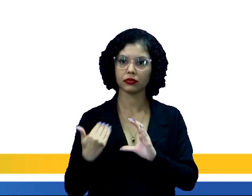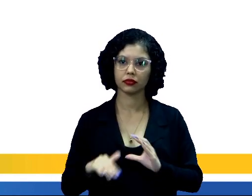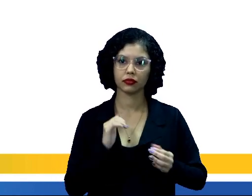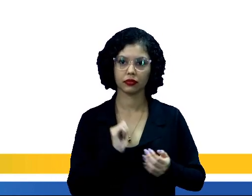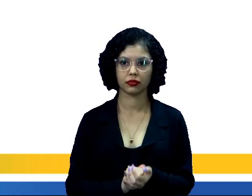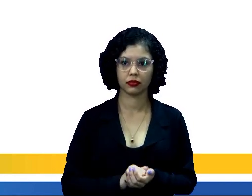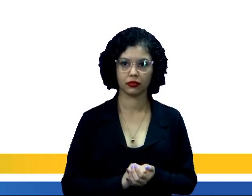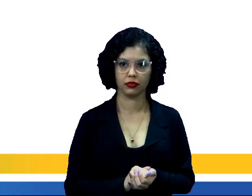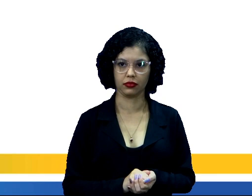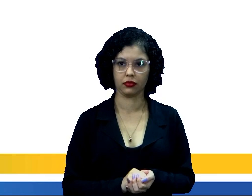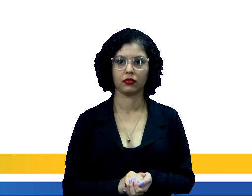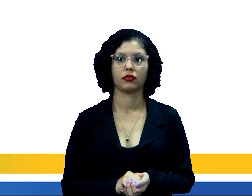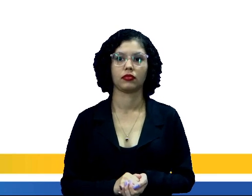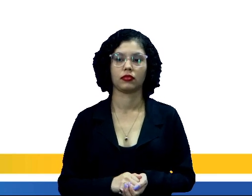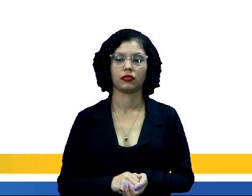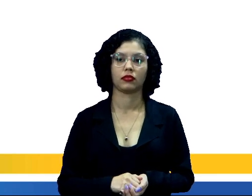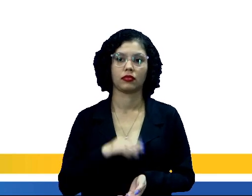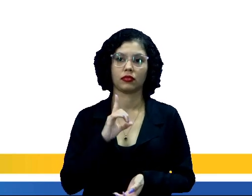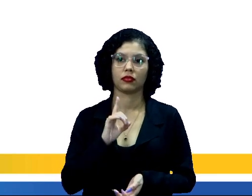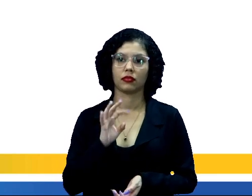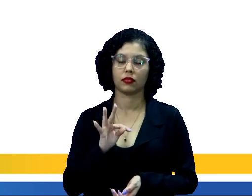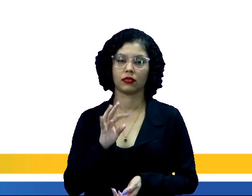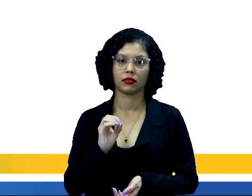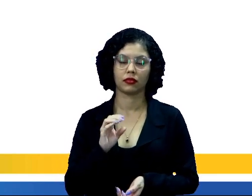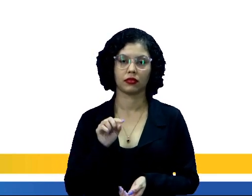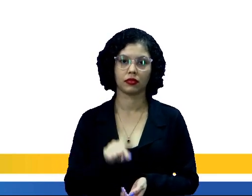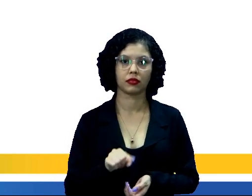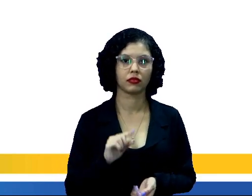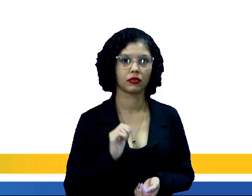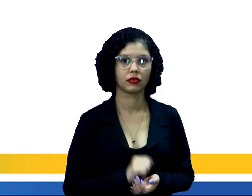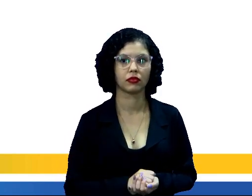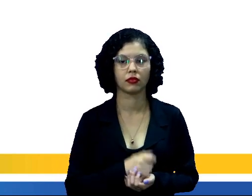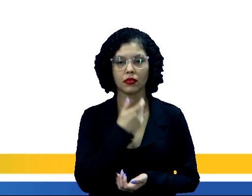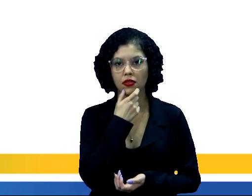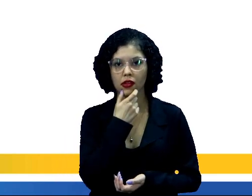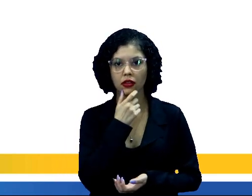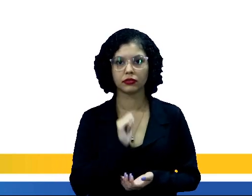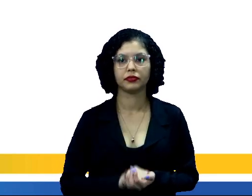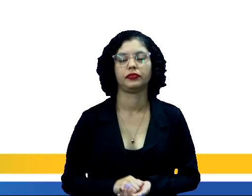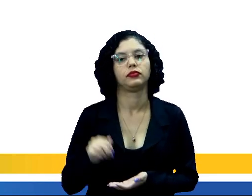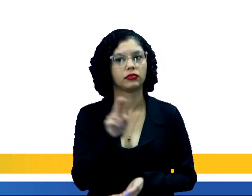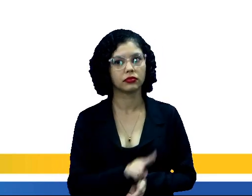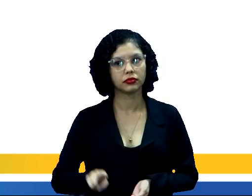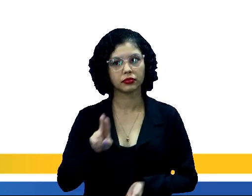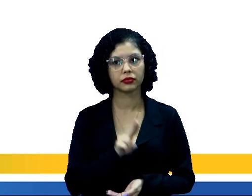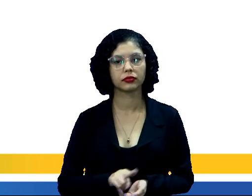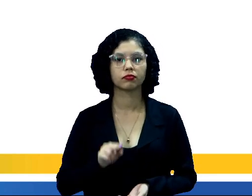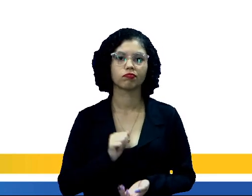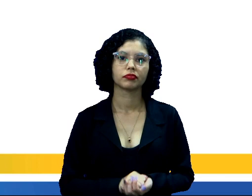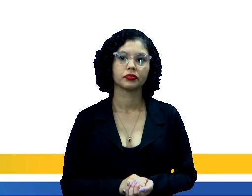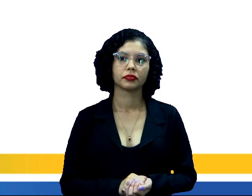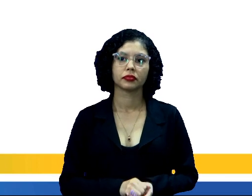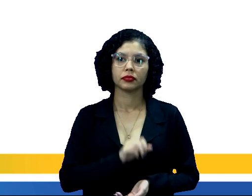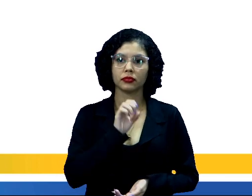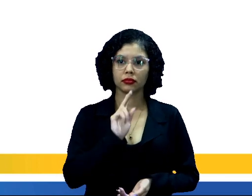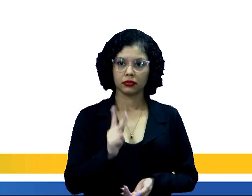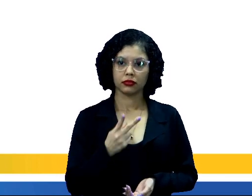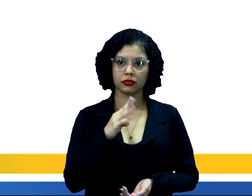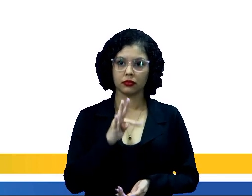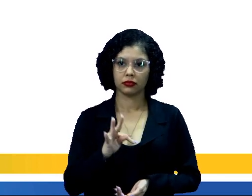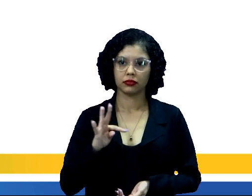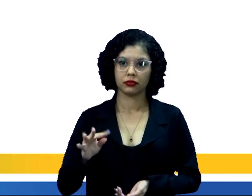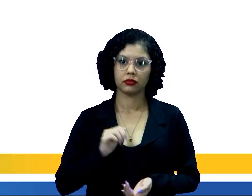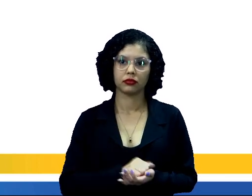lê dot. No caso ali, o dot significa ponto, em inglês. Você vai utilizar, http